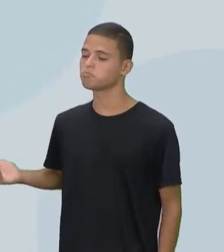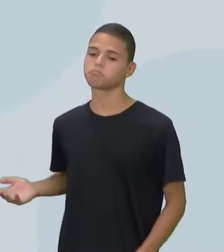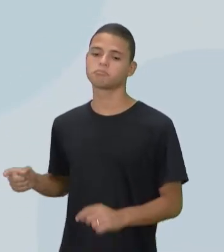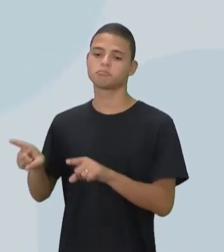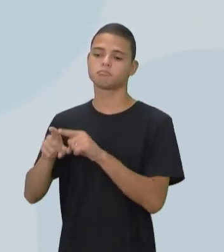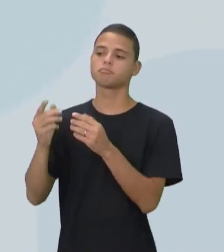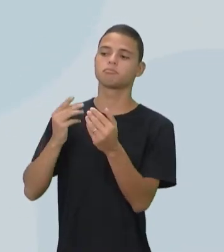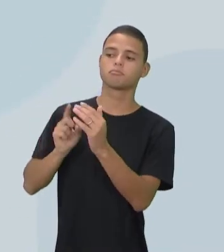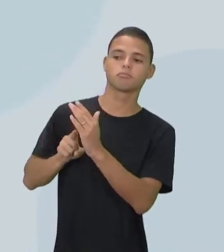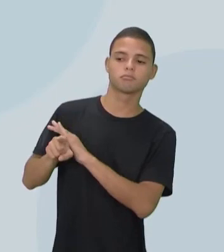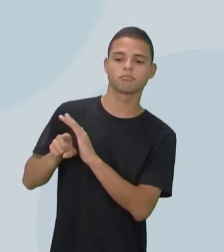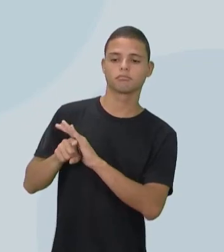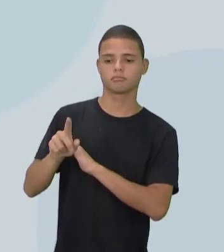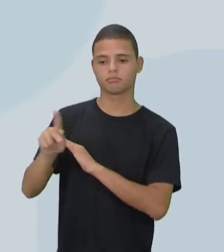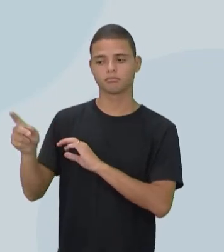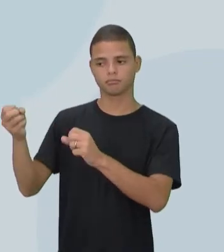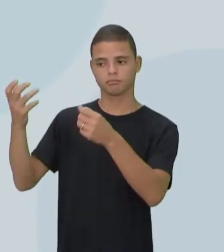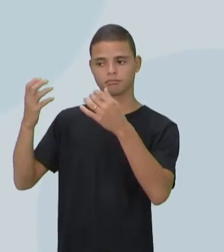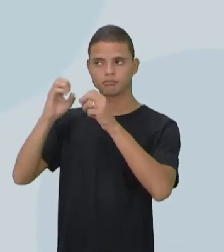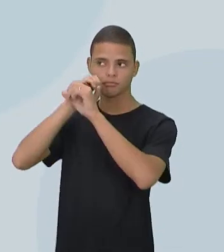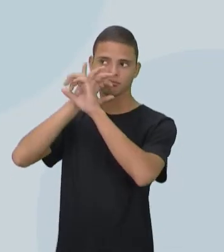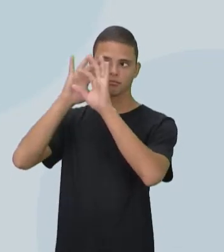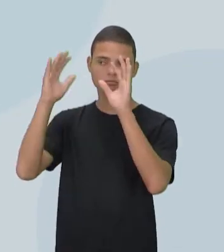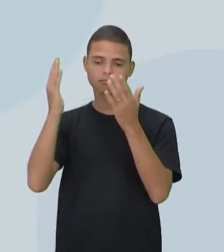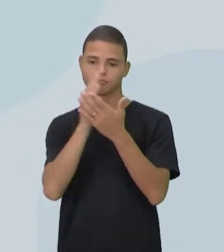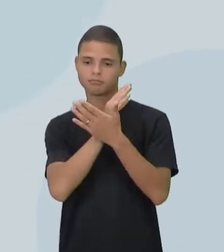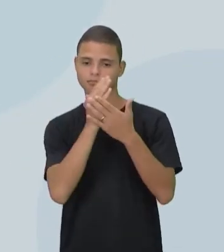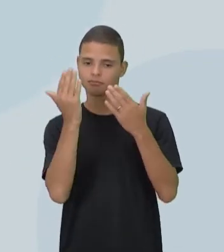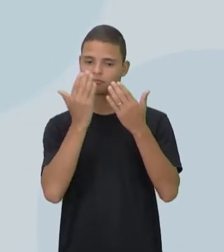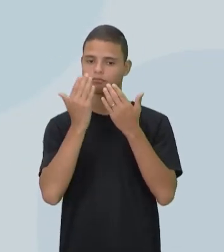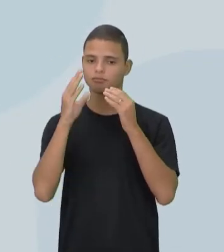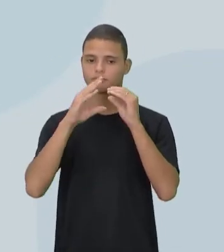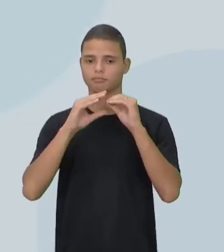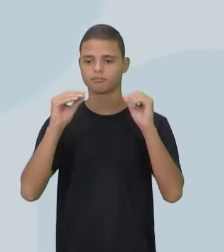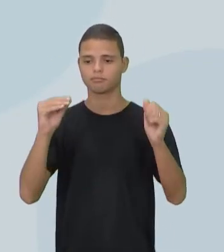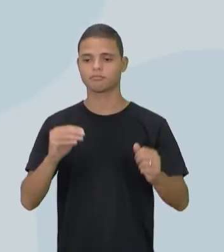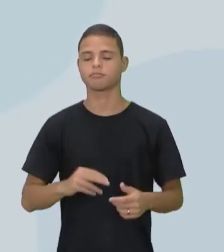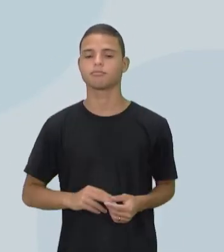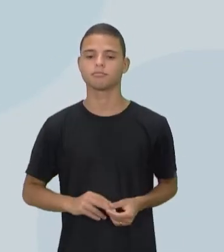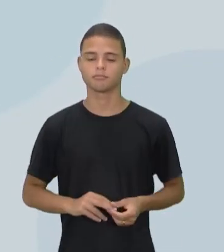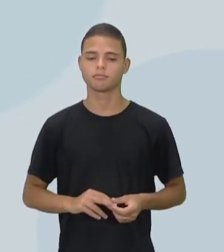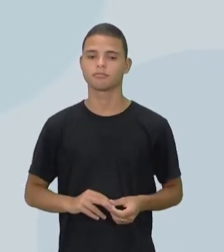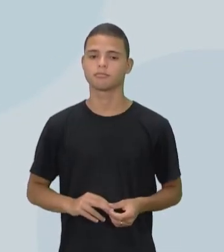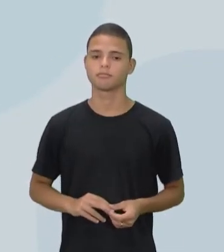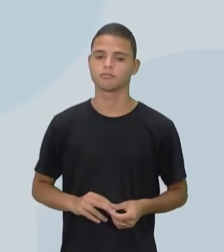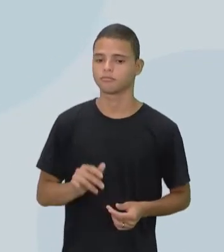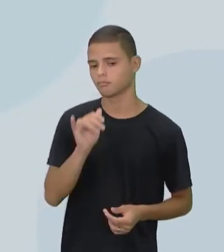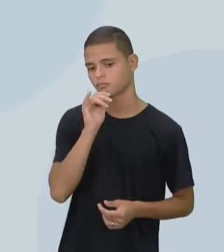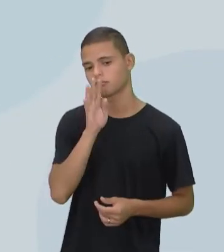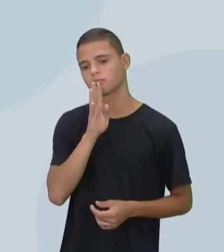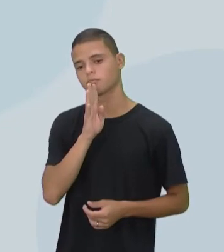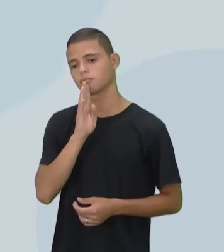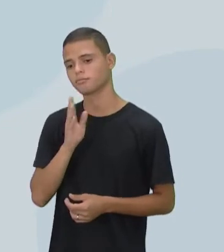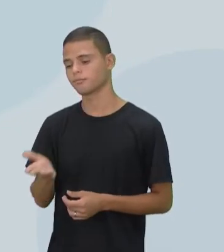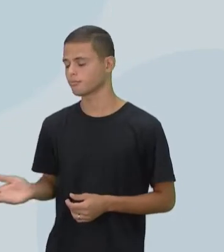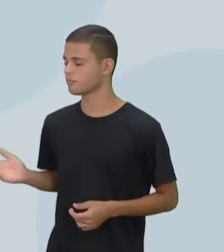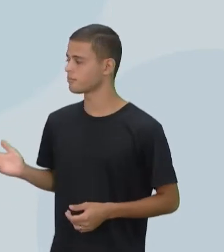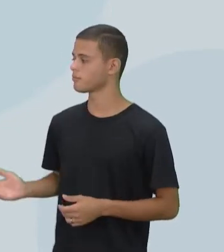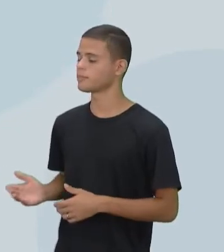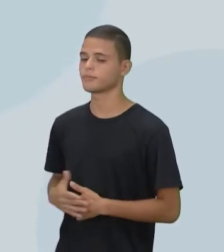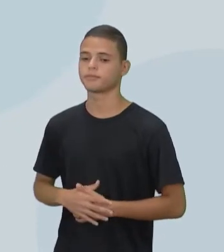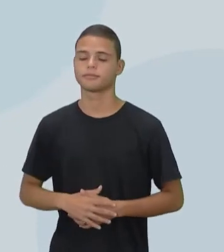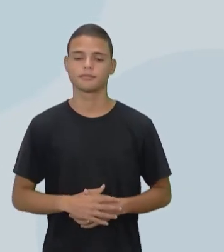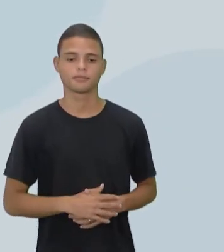para esclarecimento das suas dúvidas em relação a essas espécies químicas. conhecida como átomo e como elemento